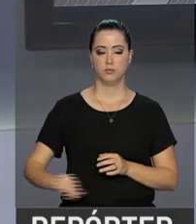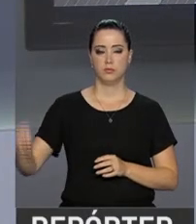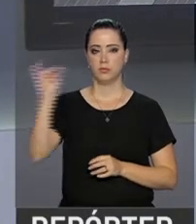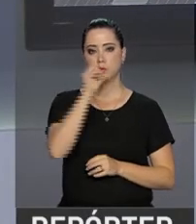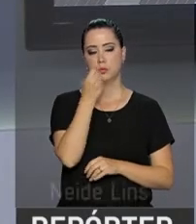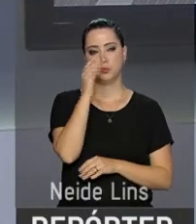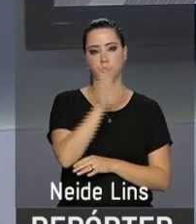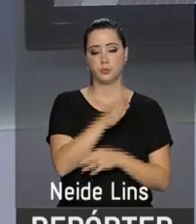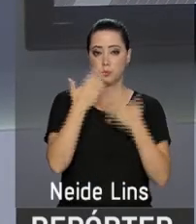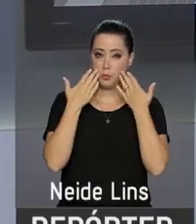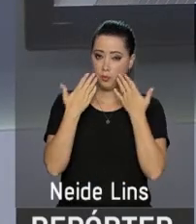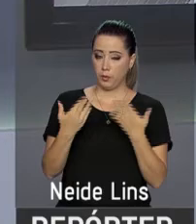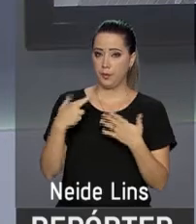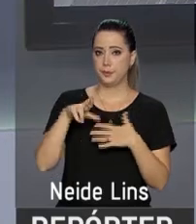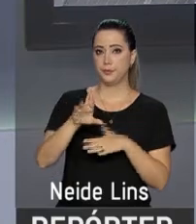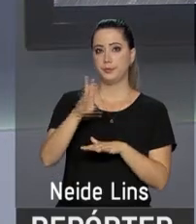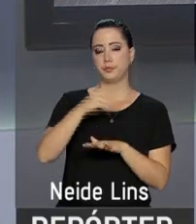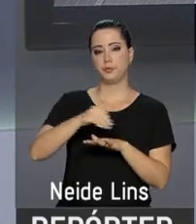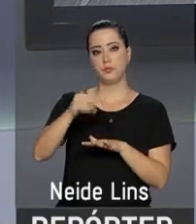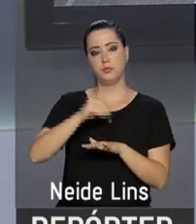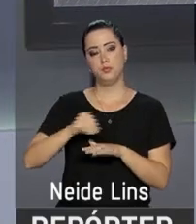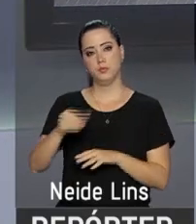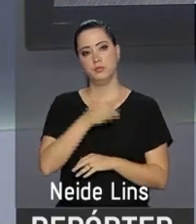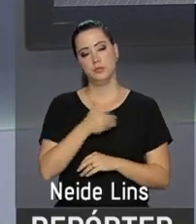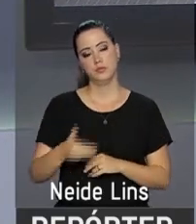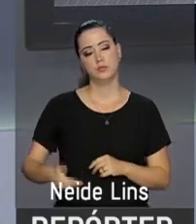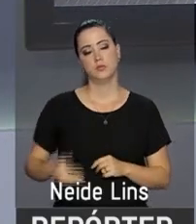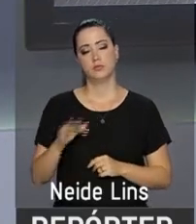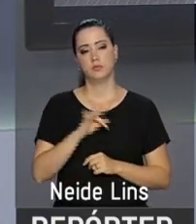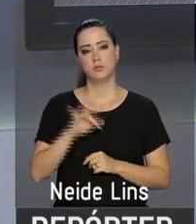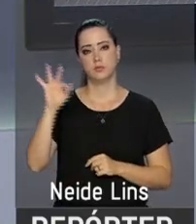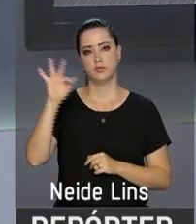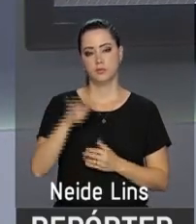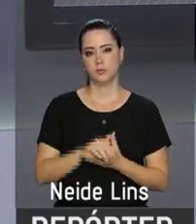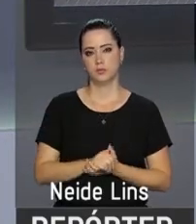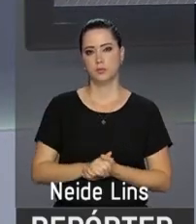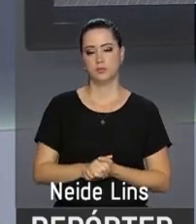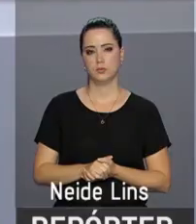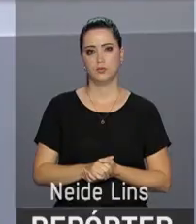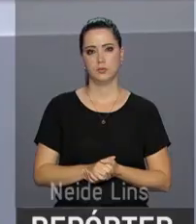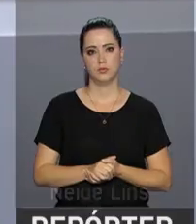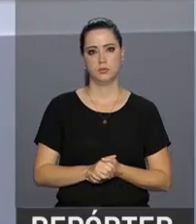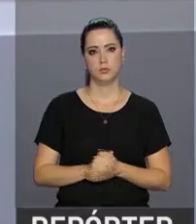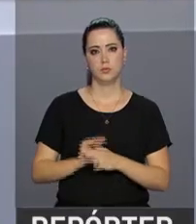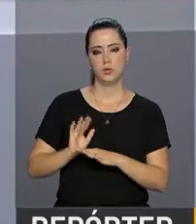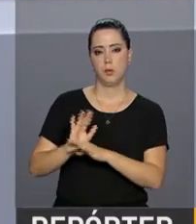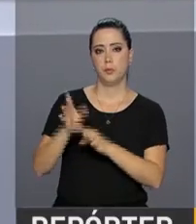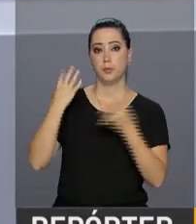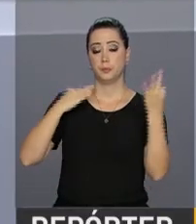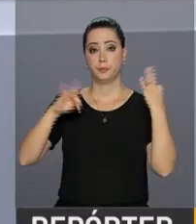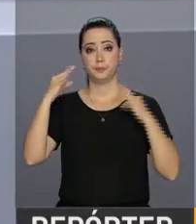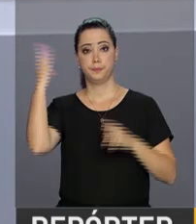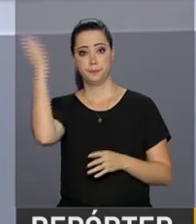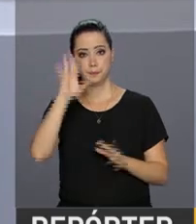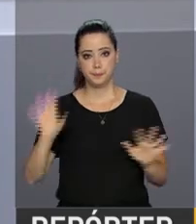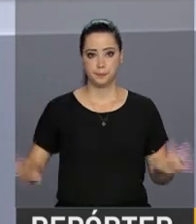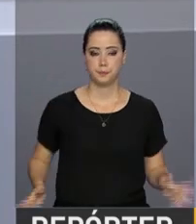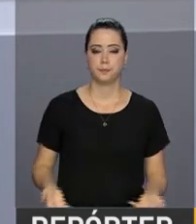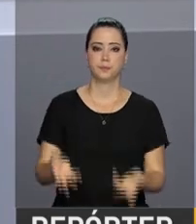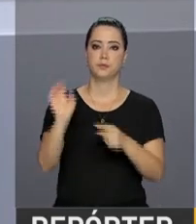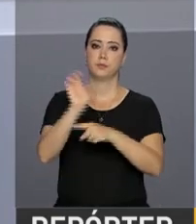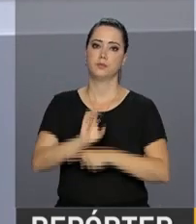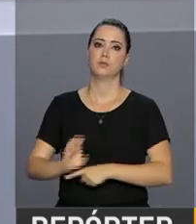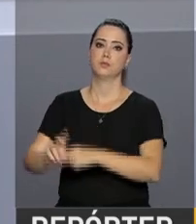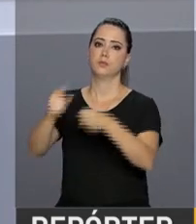Olá, boa tarde. Voltamos agora com o repórter NBR e as notícias do governo federal. Apoiar o turismo no Brasil e